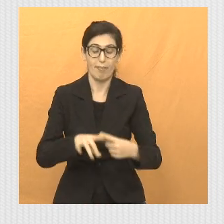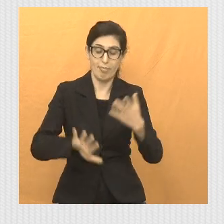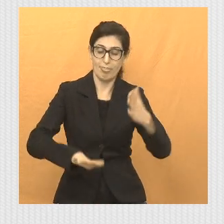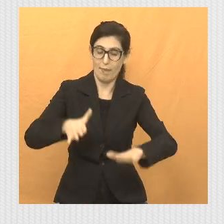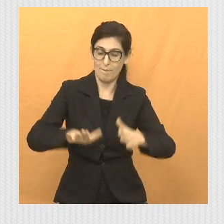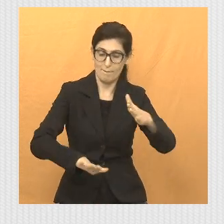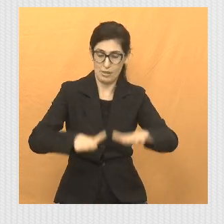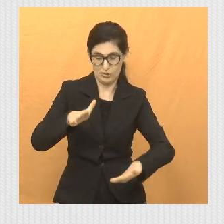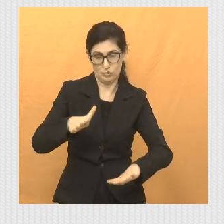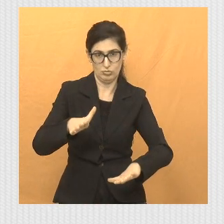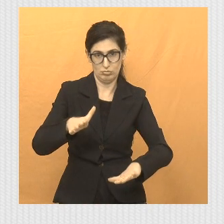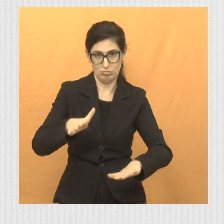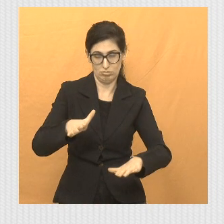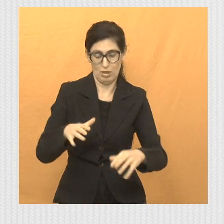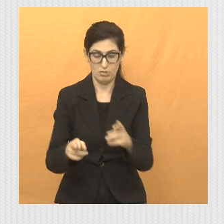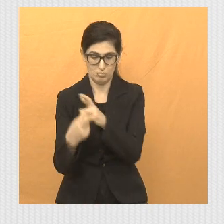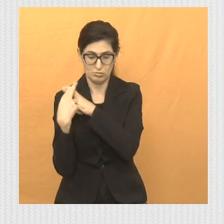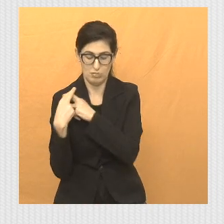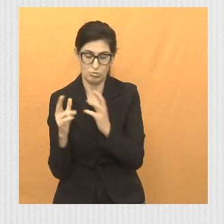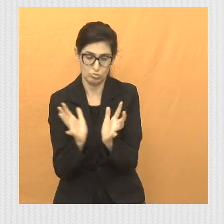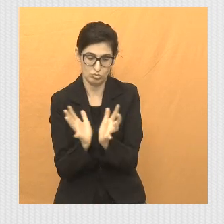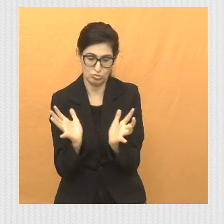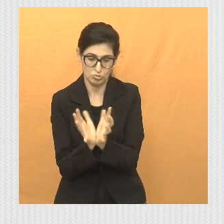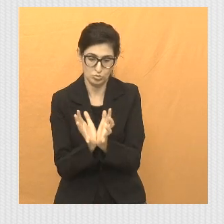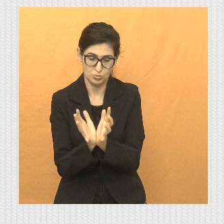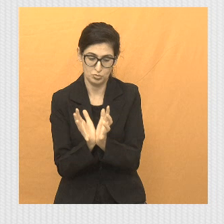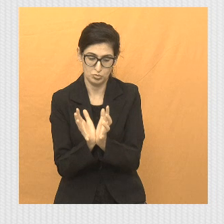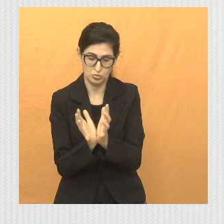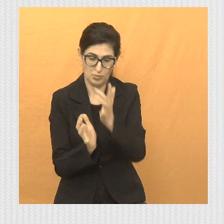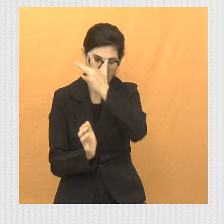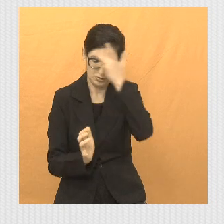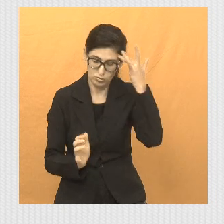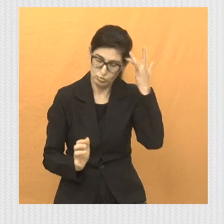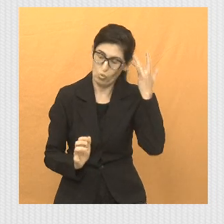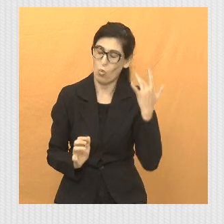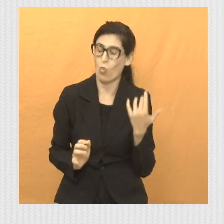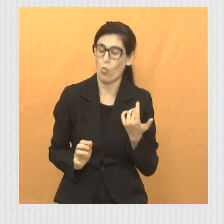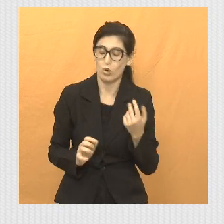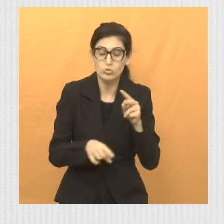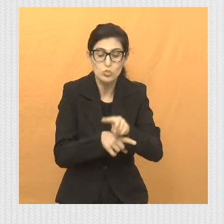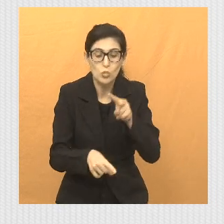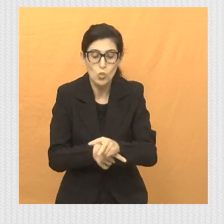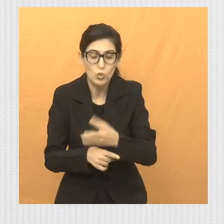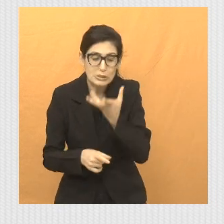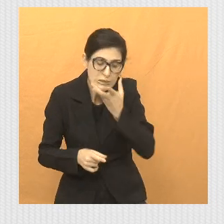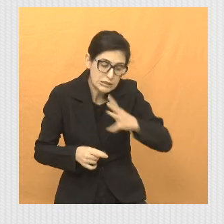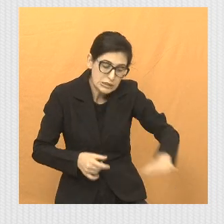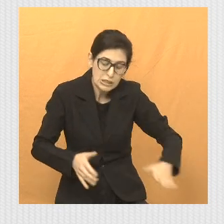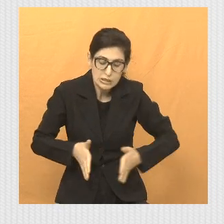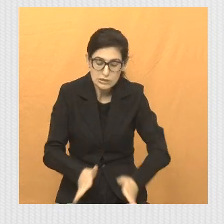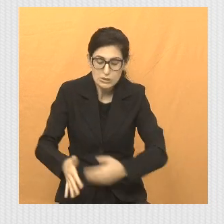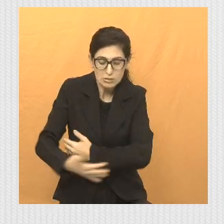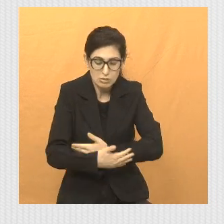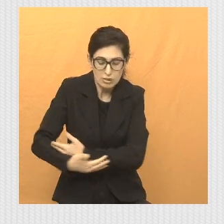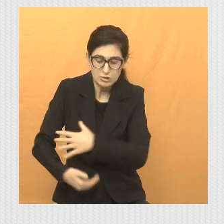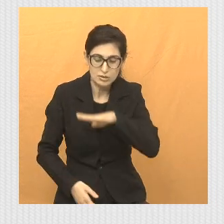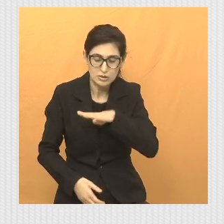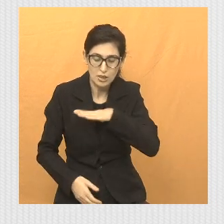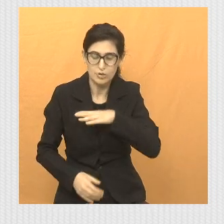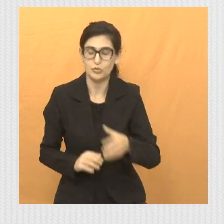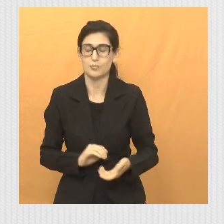Materno-Infantil. Próximo. Ainda na vigilância epidemiológica,